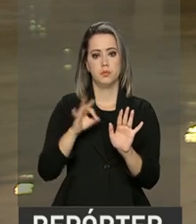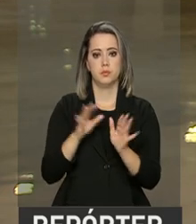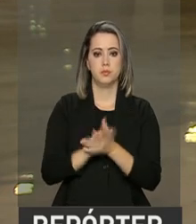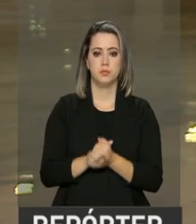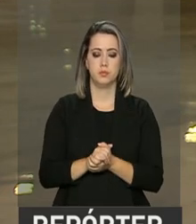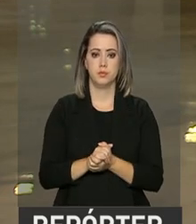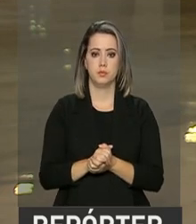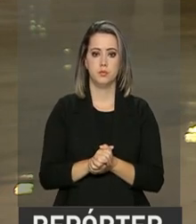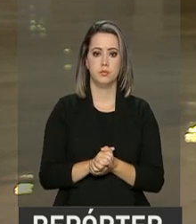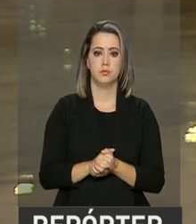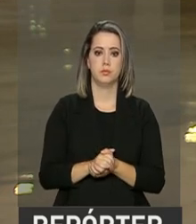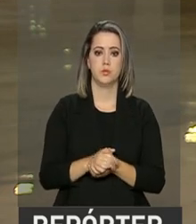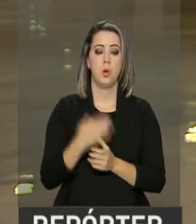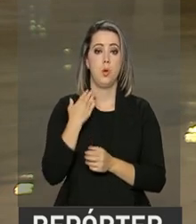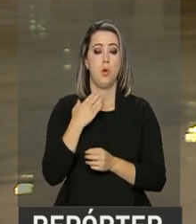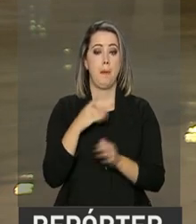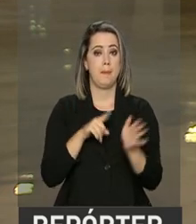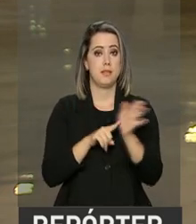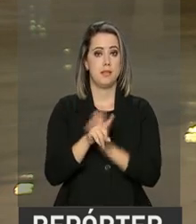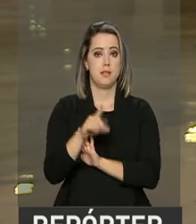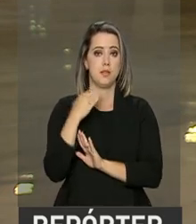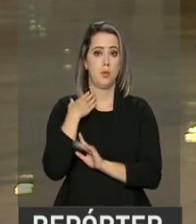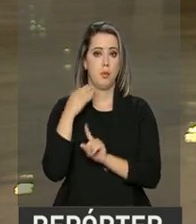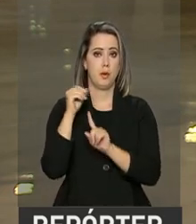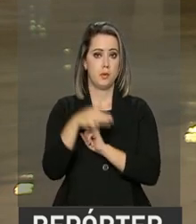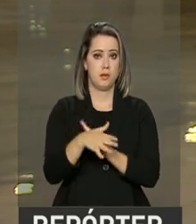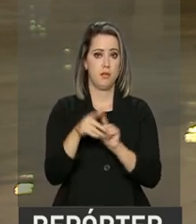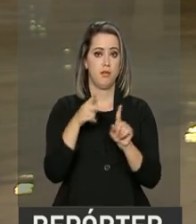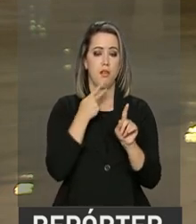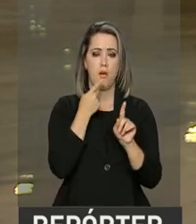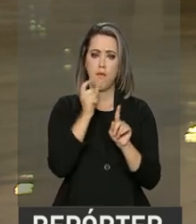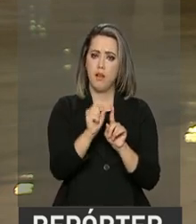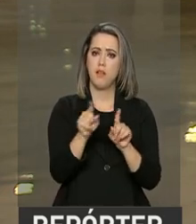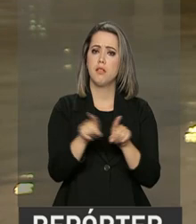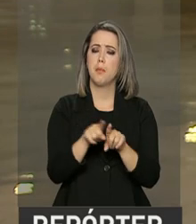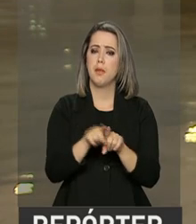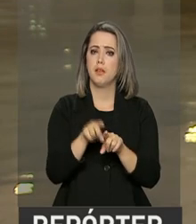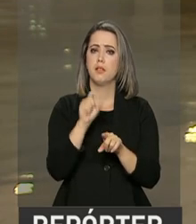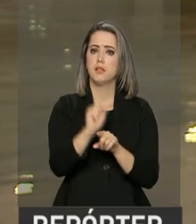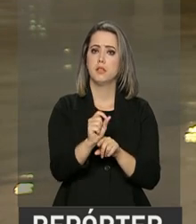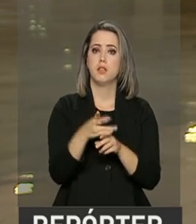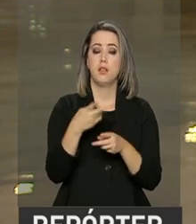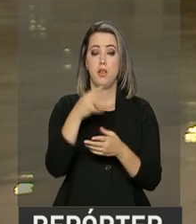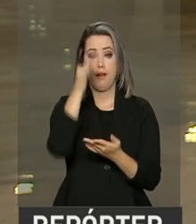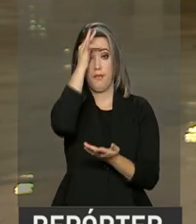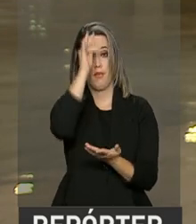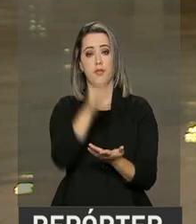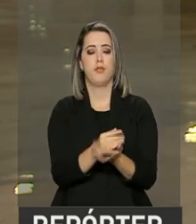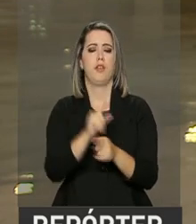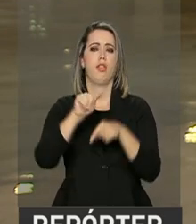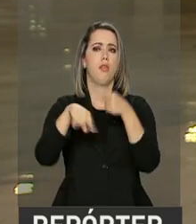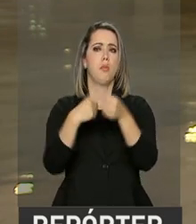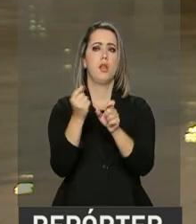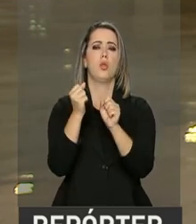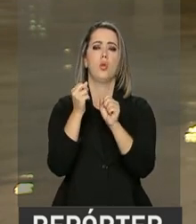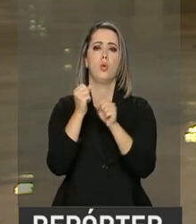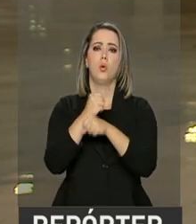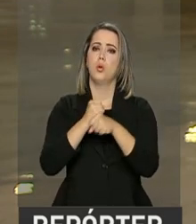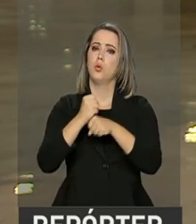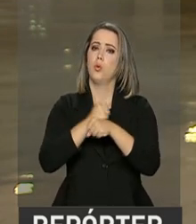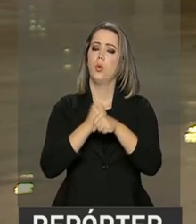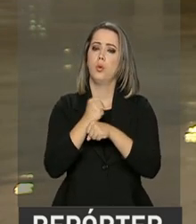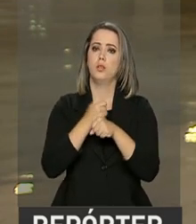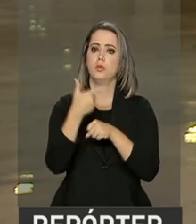3,14%. O boletim do Banco Central mostra ainda que o otimismo dos especialistas também vale para o ano que vem.